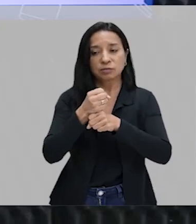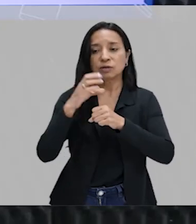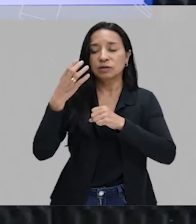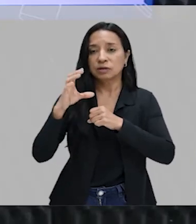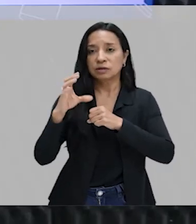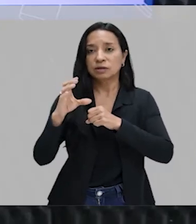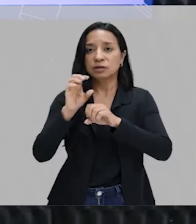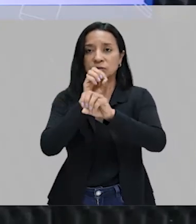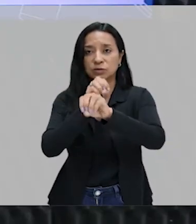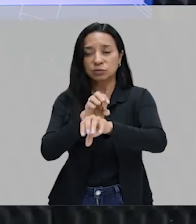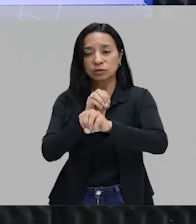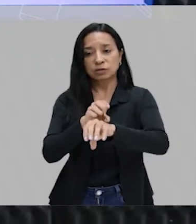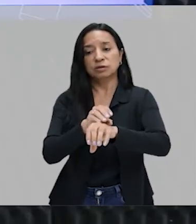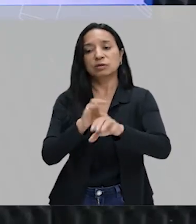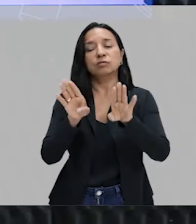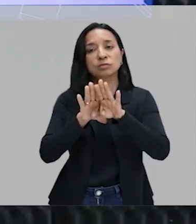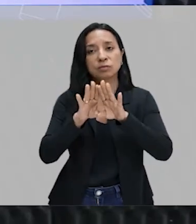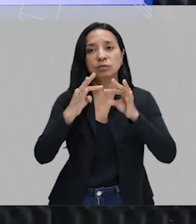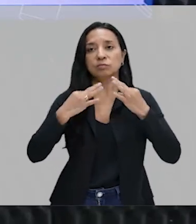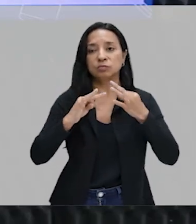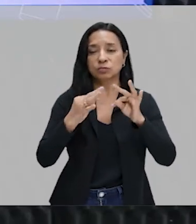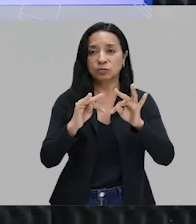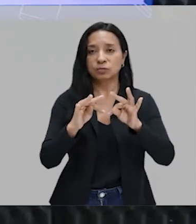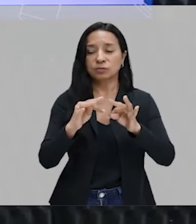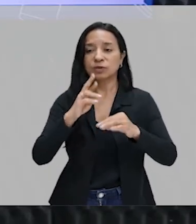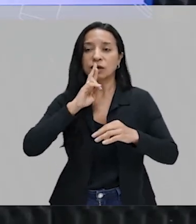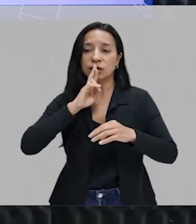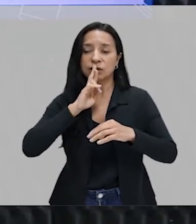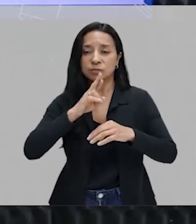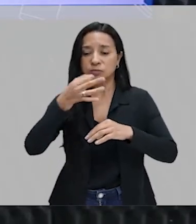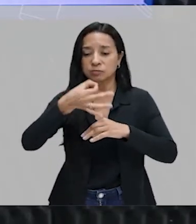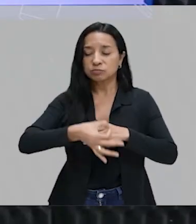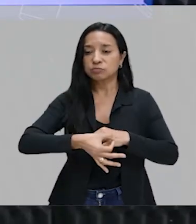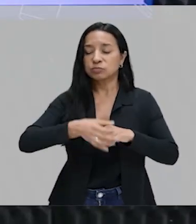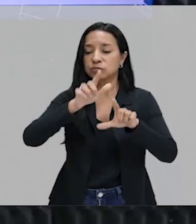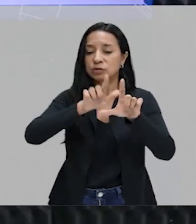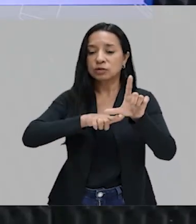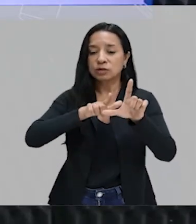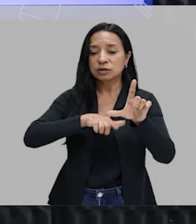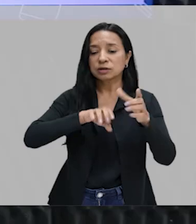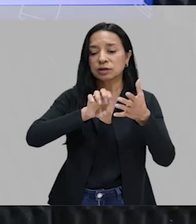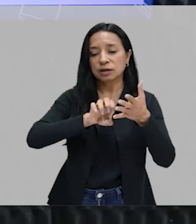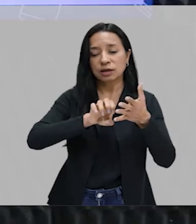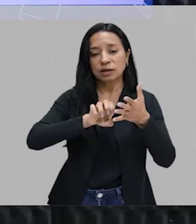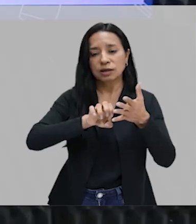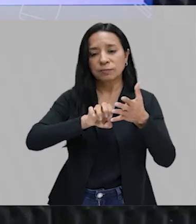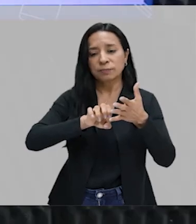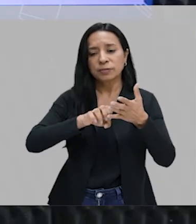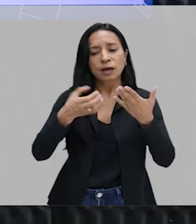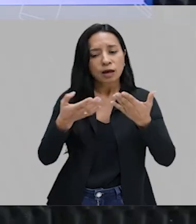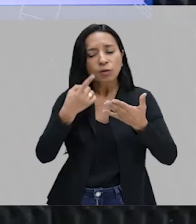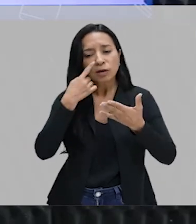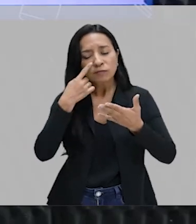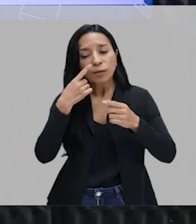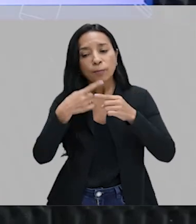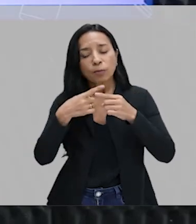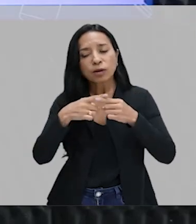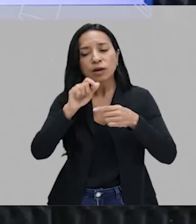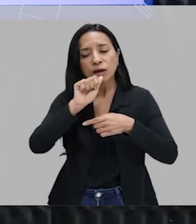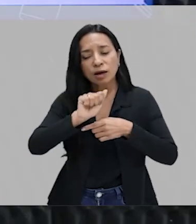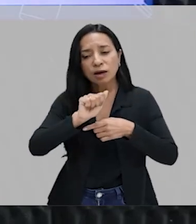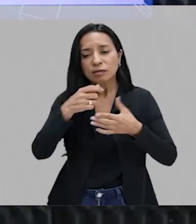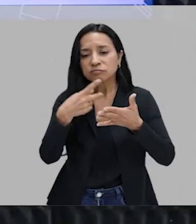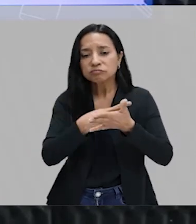educação, em termos de tecnologia. Então, a resposta, a letra E. Vamos ver aqui a letra A. Devia